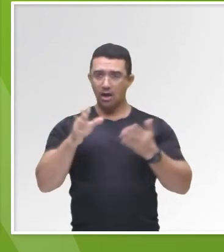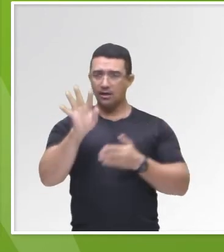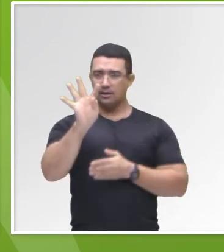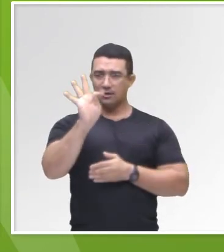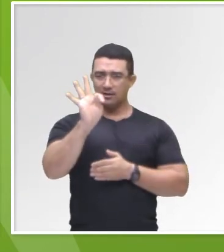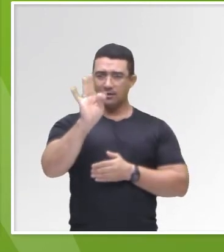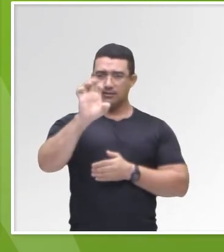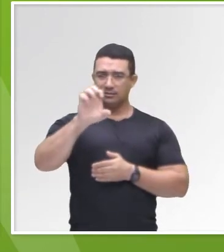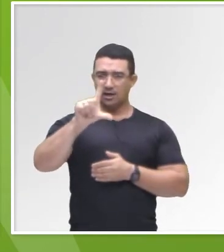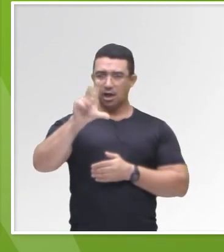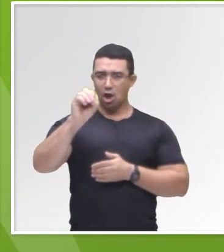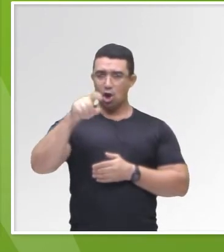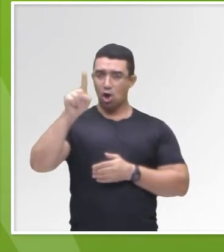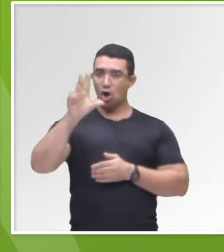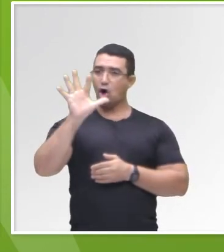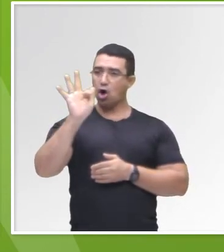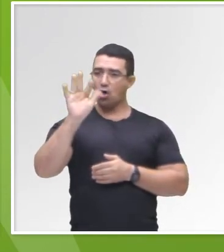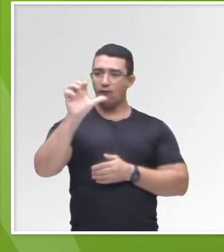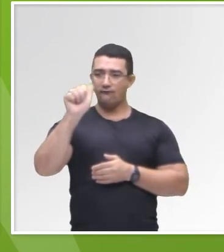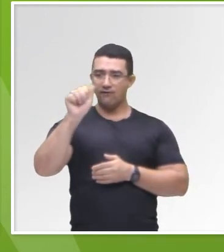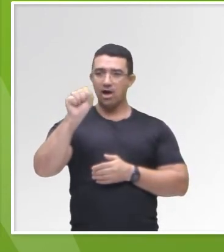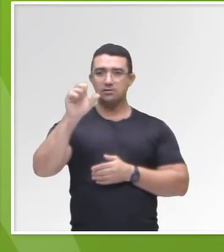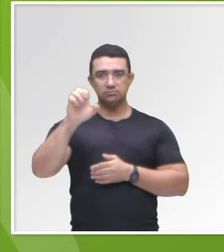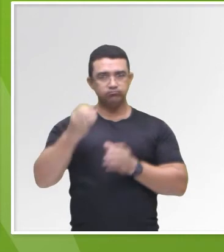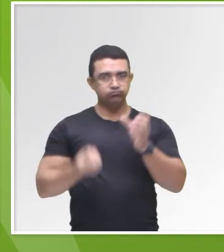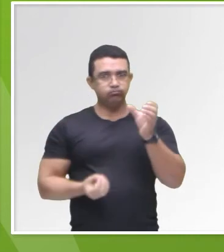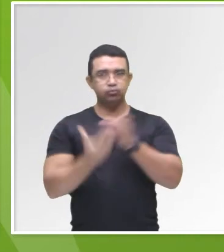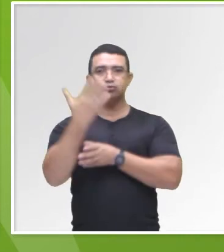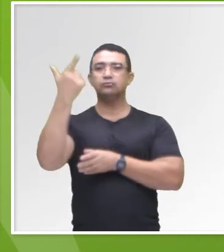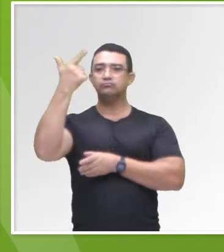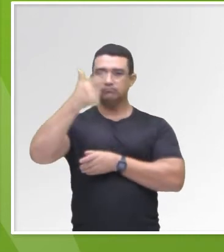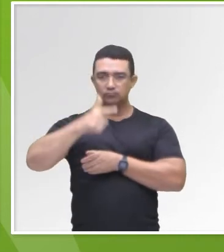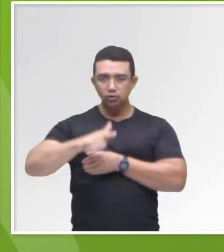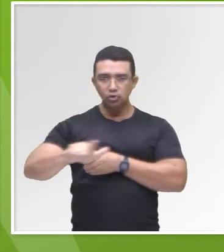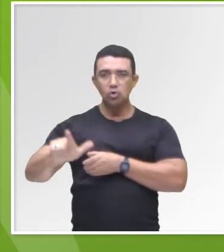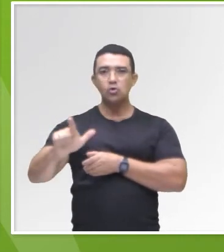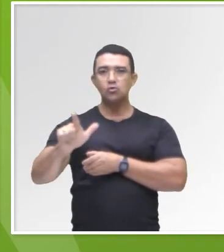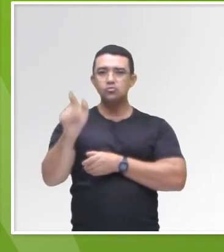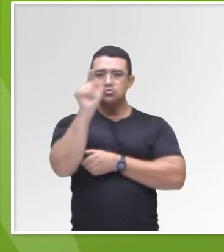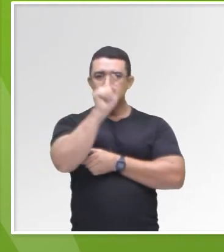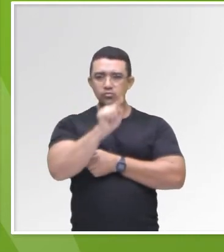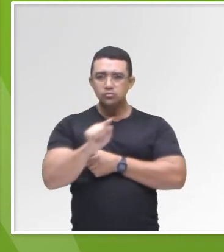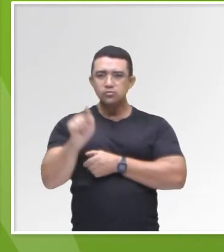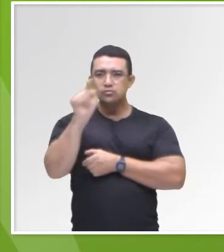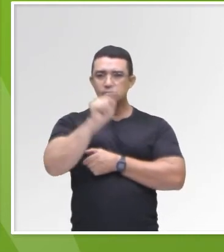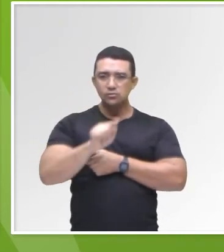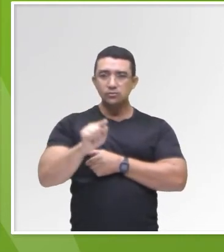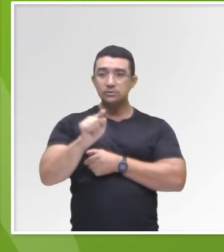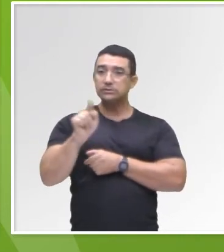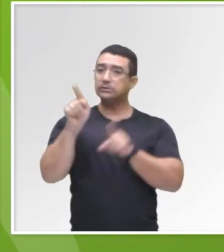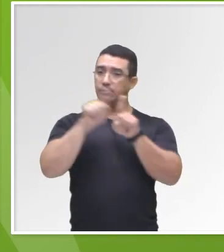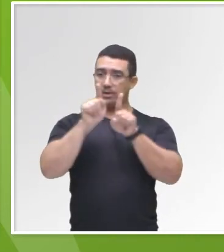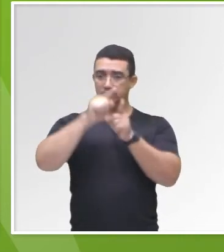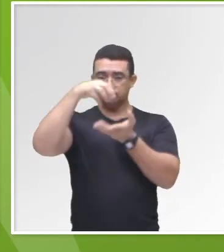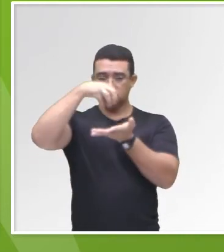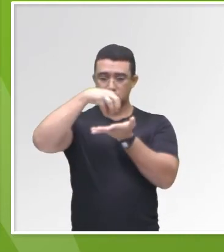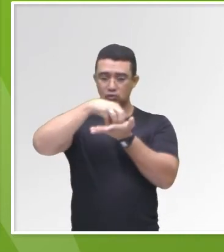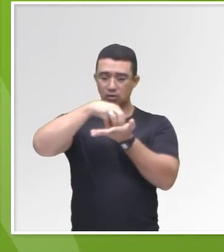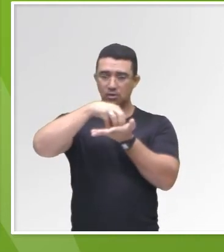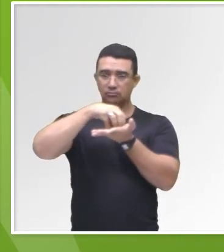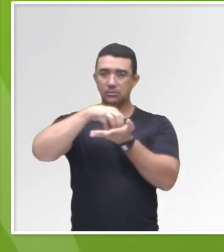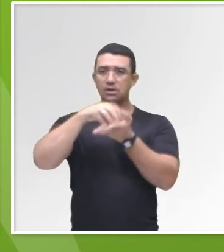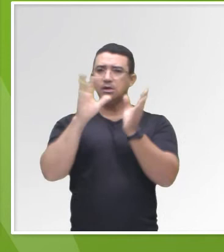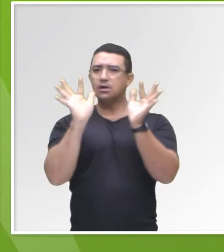telófase, a carioteca ela já vai se recompor, ela já vai se refazer. E também do nucleolo. E, por fim,